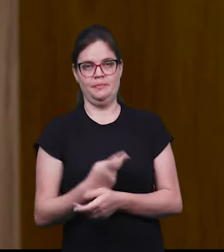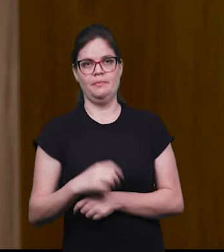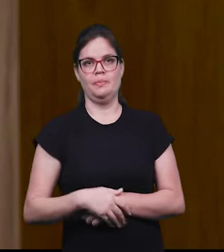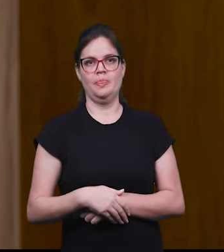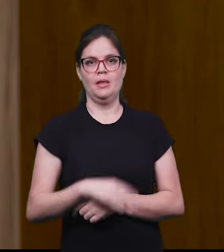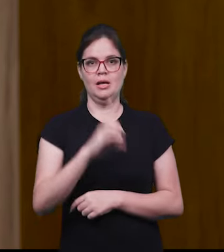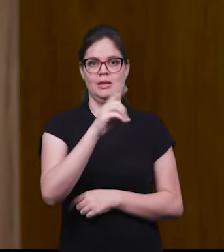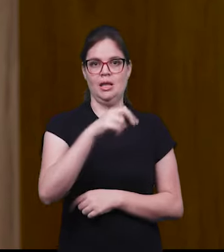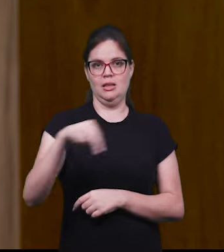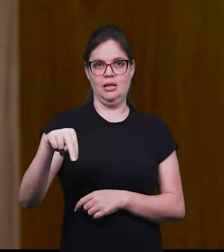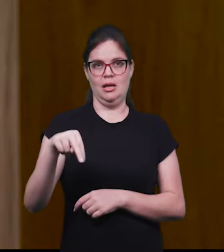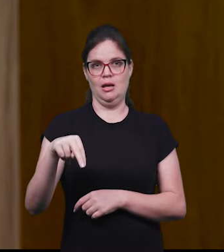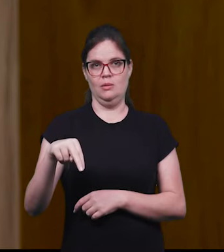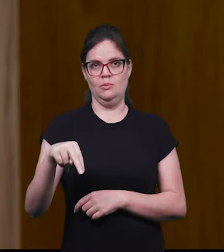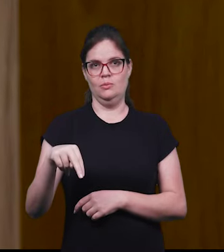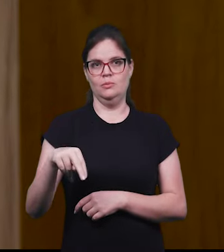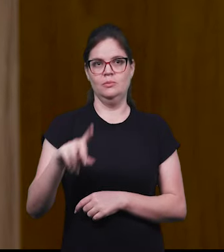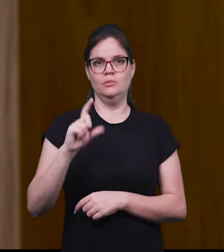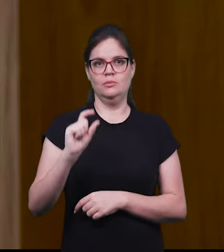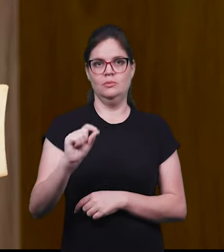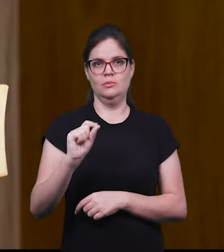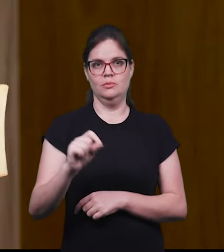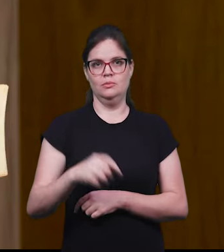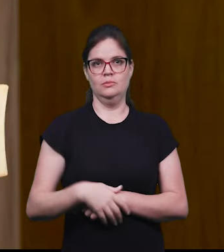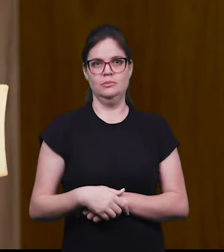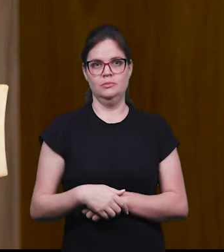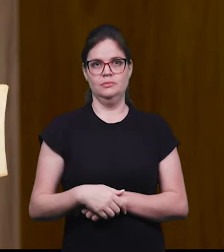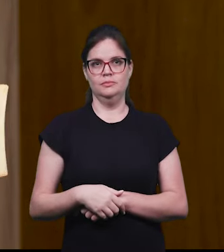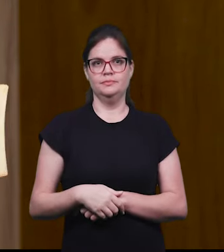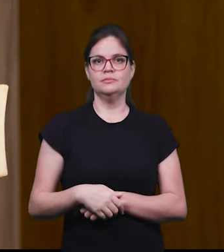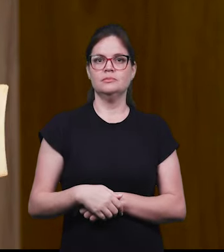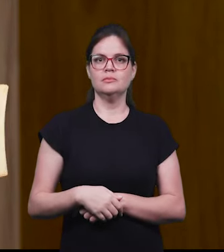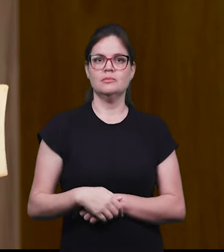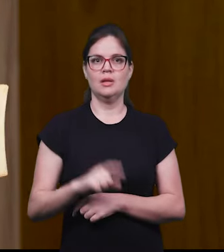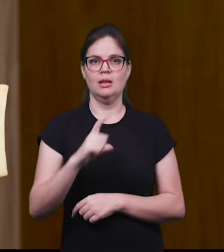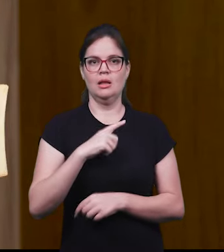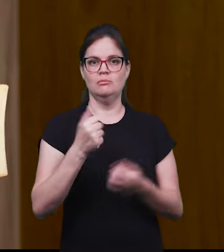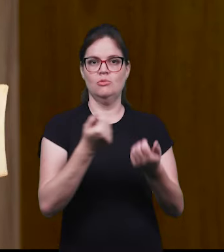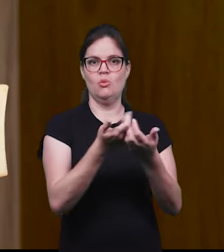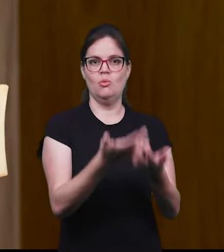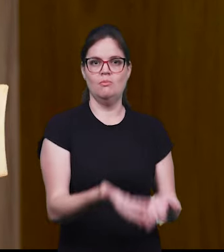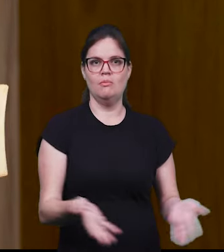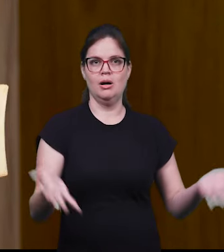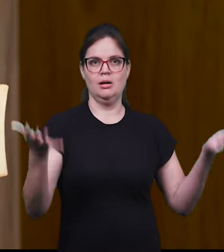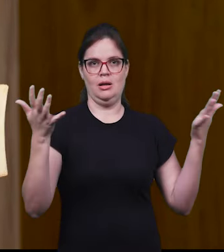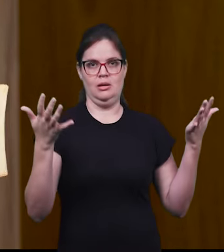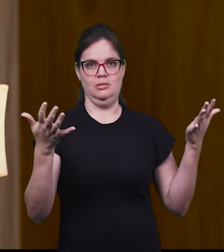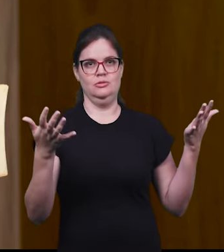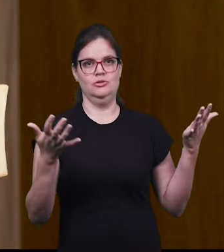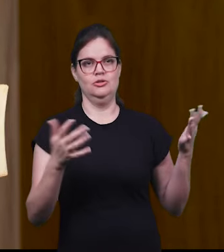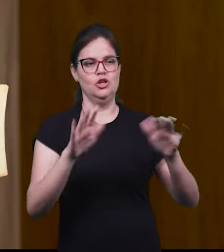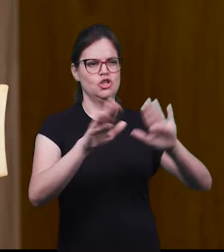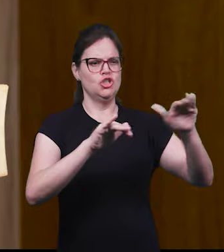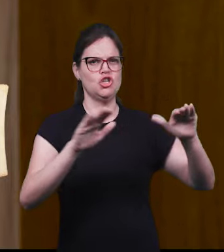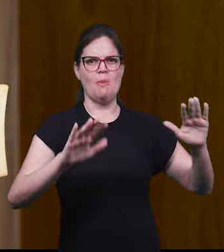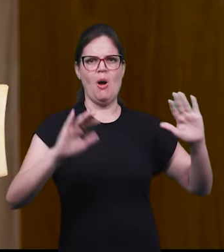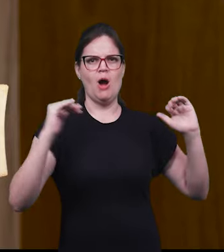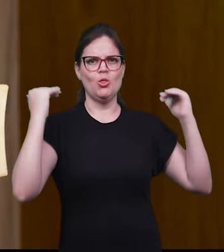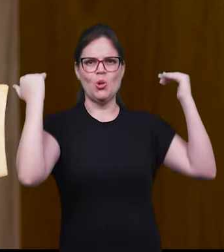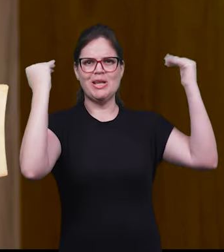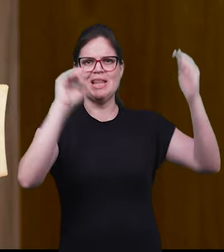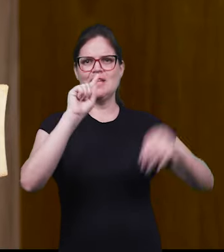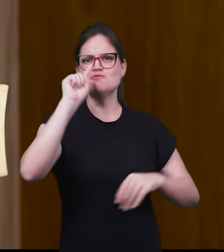Belsazar dá um banquete para os seus grandes, a Bíblia fala, ele chamou 1000 dos seus